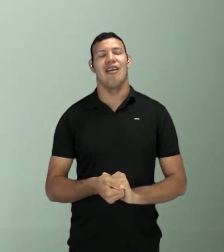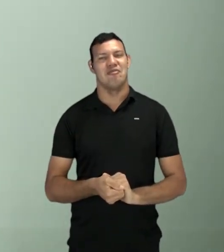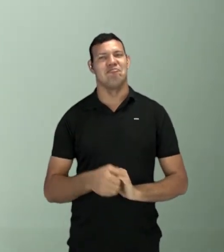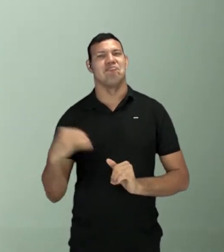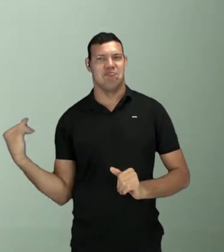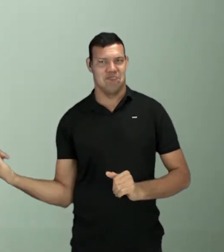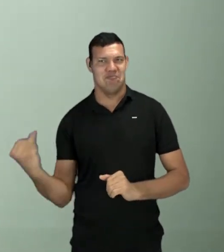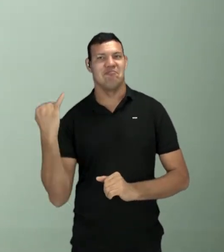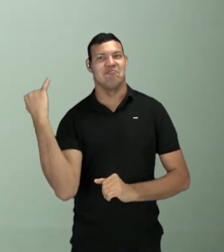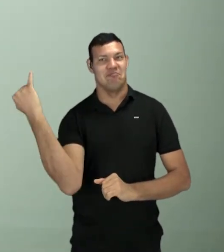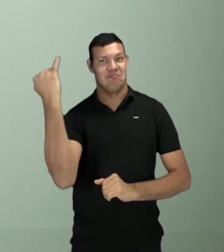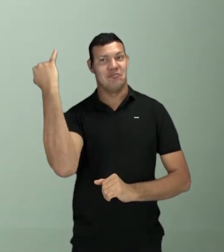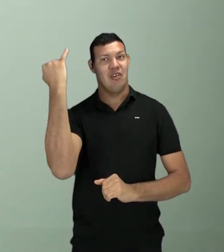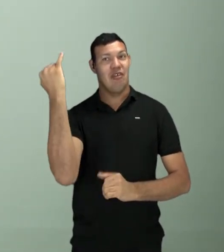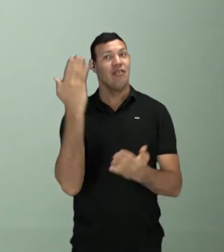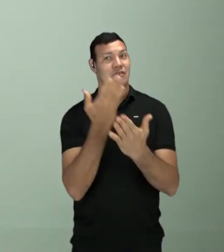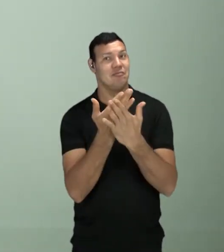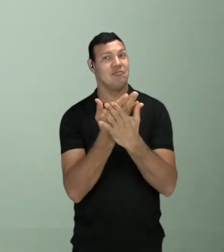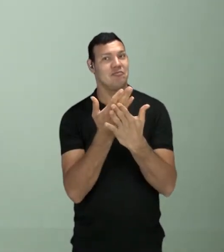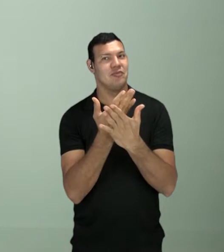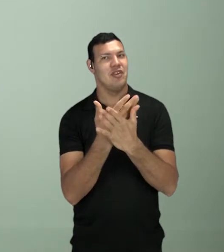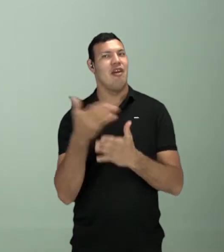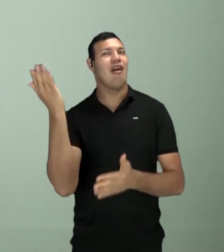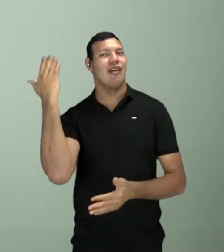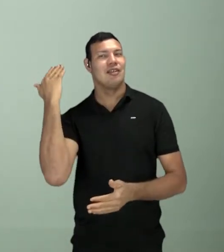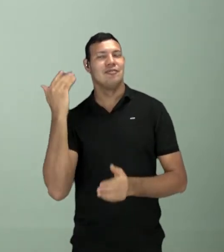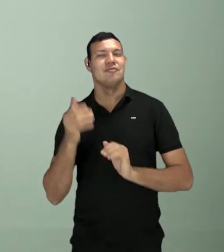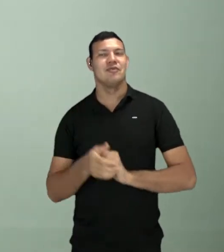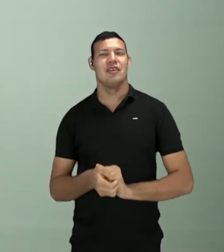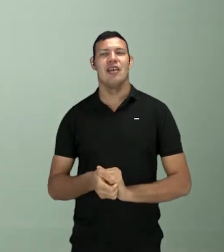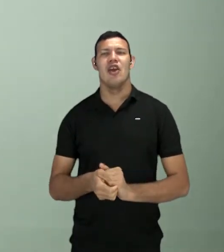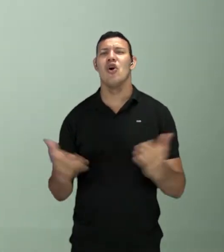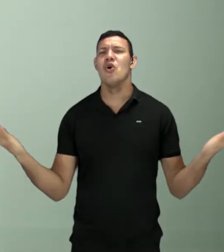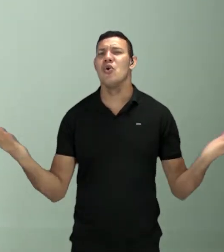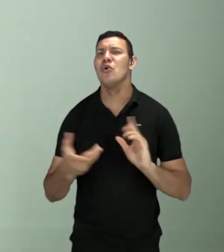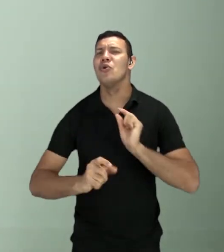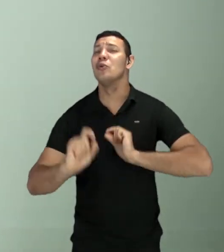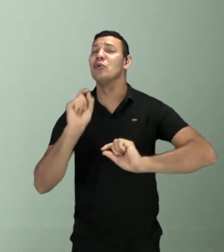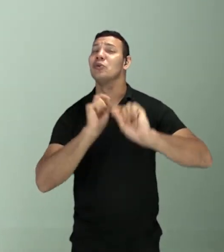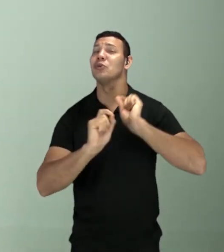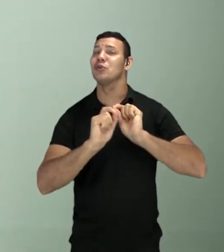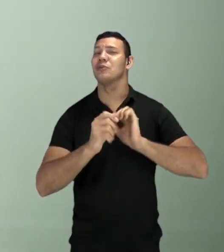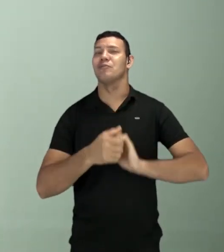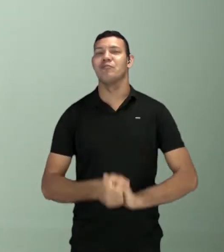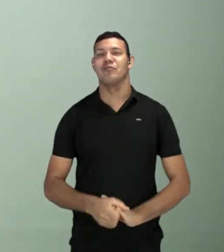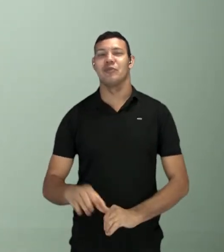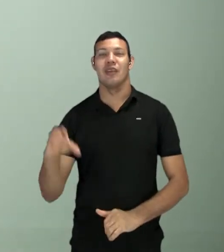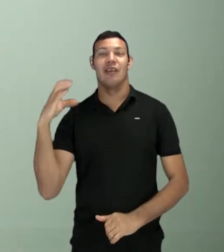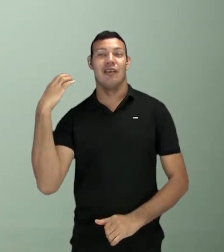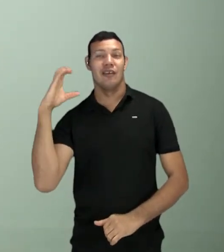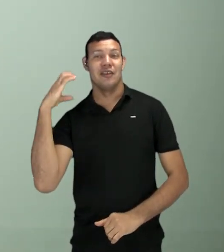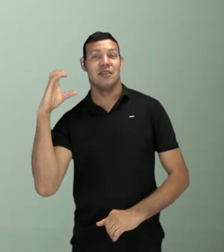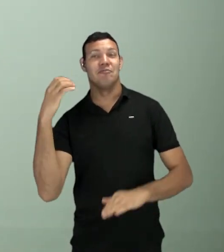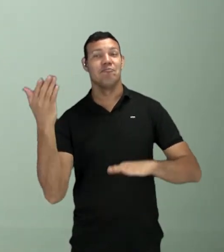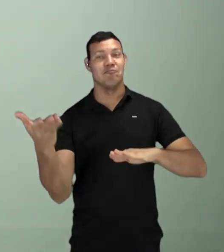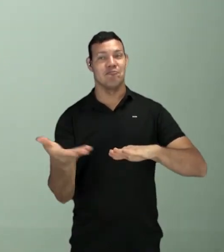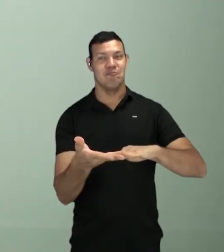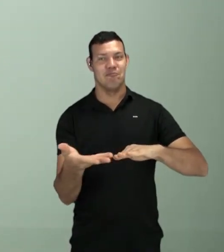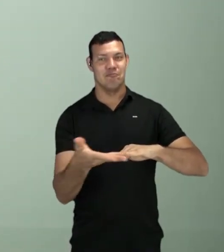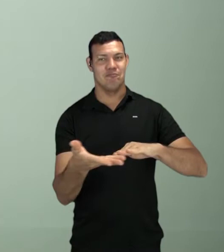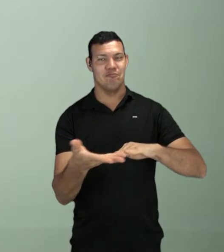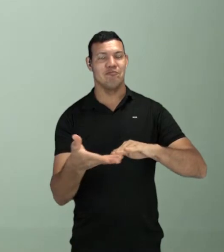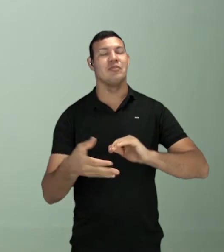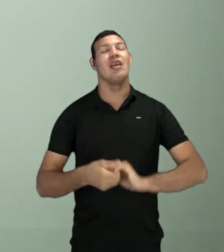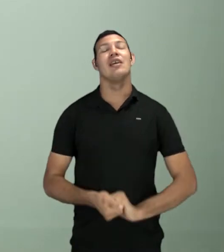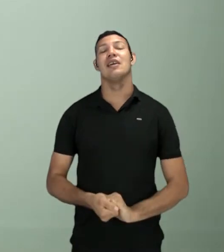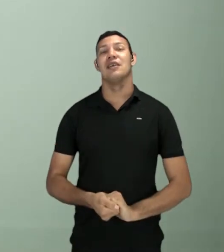passada. Aula de hoje. Vamos lá, para que nos interessa. A ciência para os contemporâneos. Pois